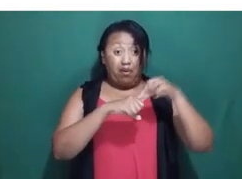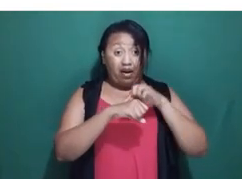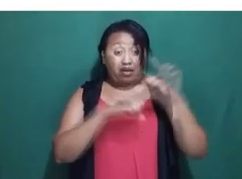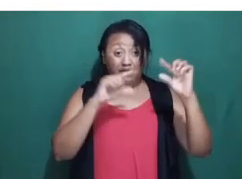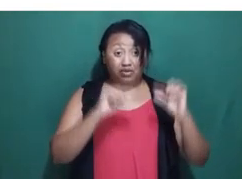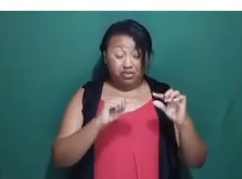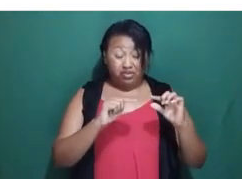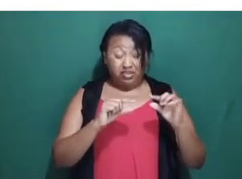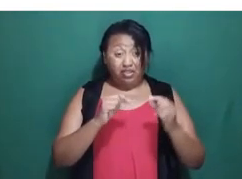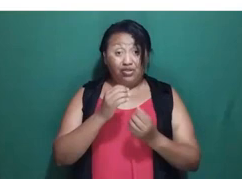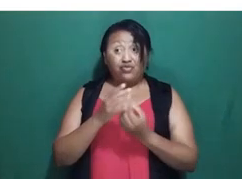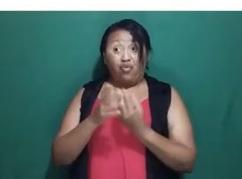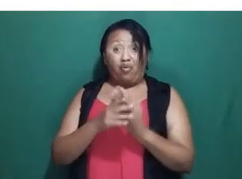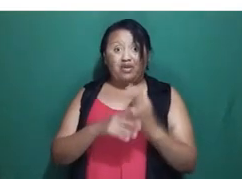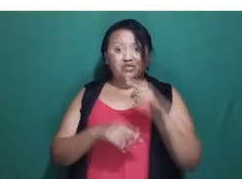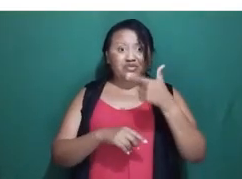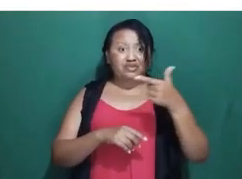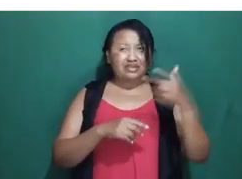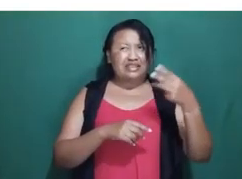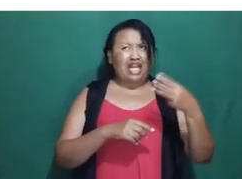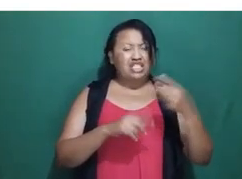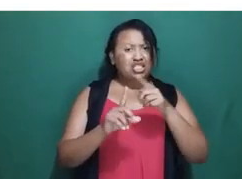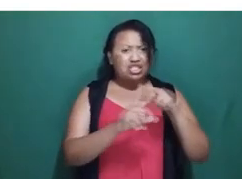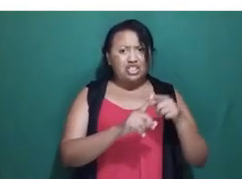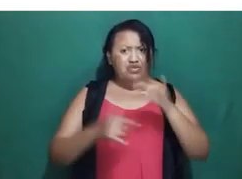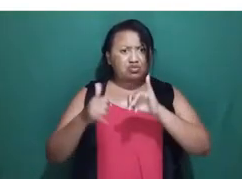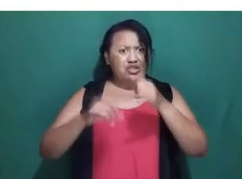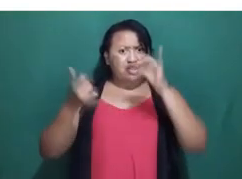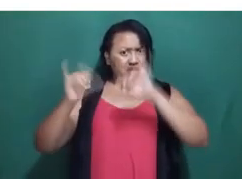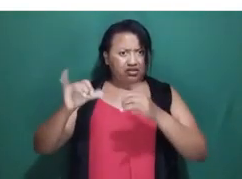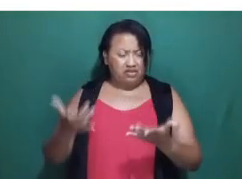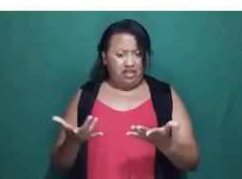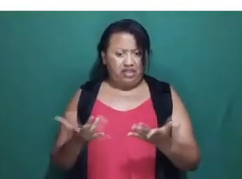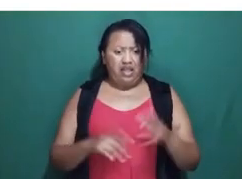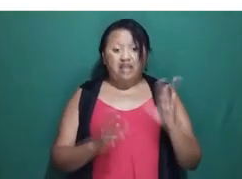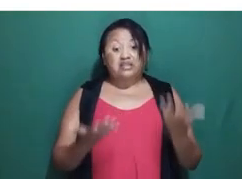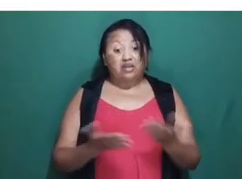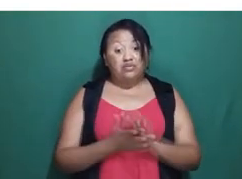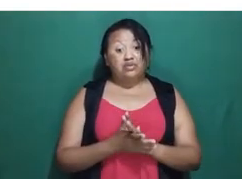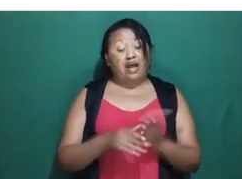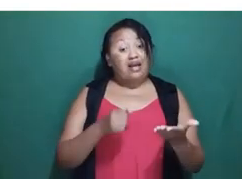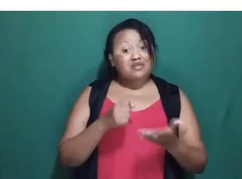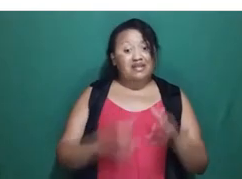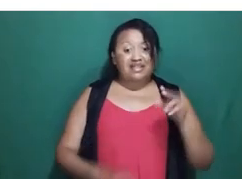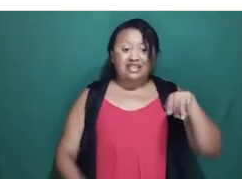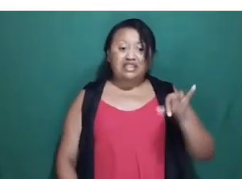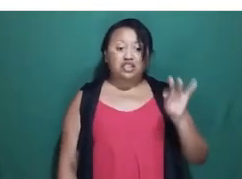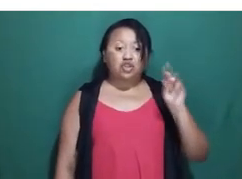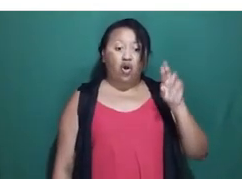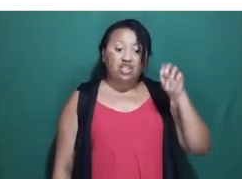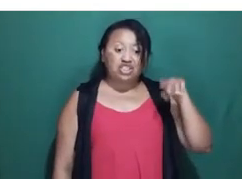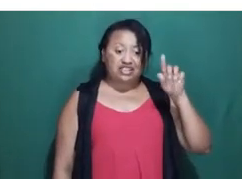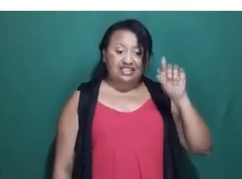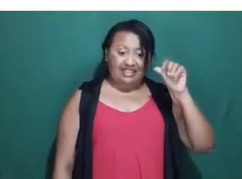são formados por três tipos de substâncias químicas fosfato a pentose e a base nitrogenada as bases nitrogenadas que na